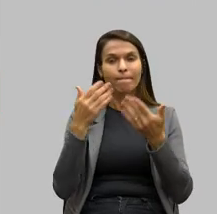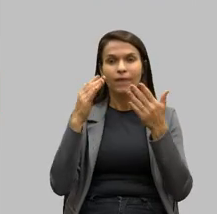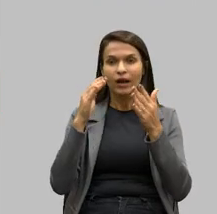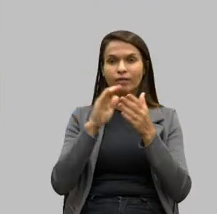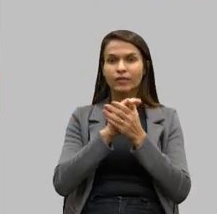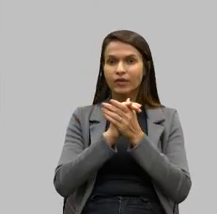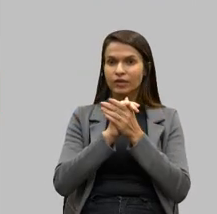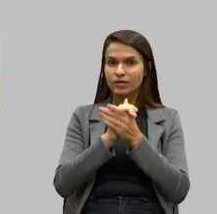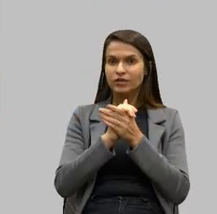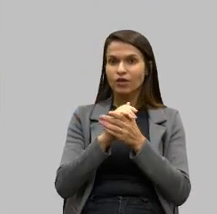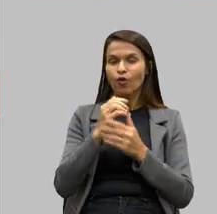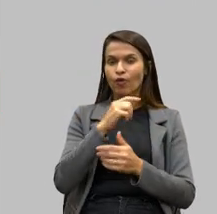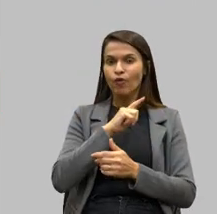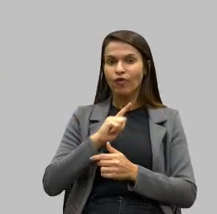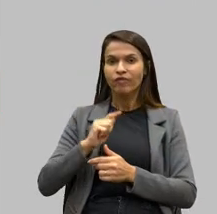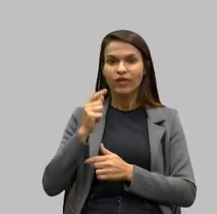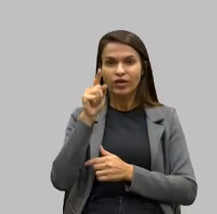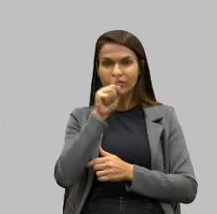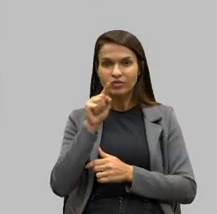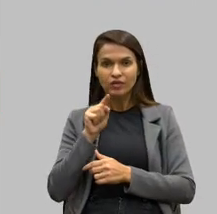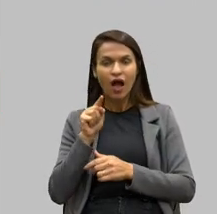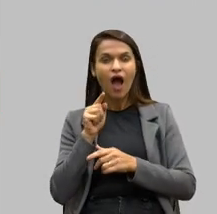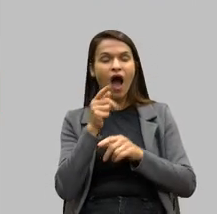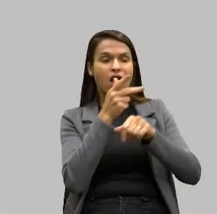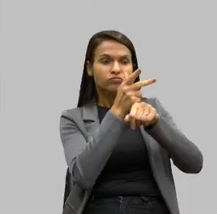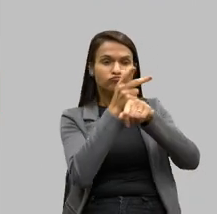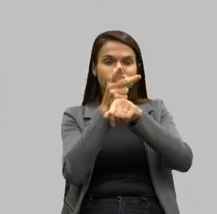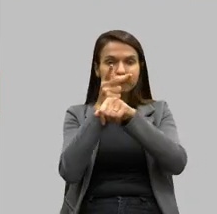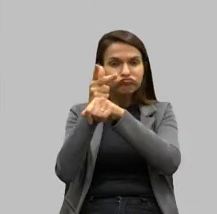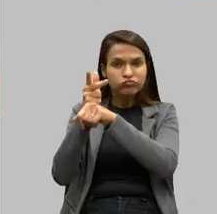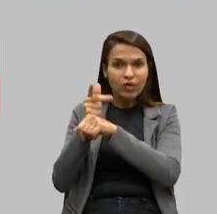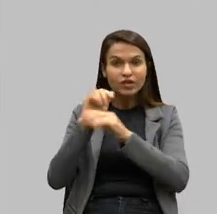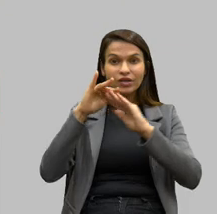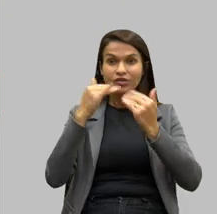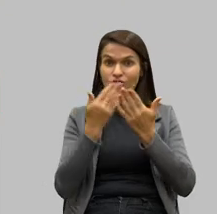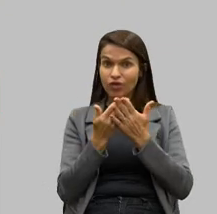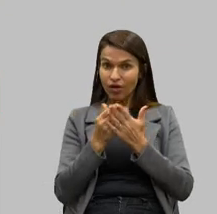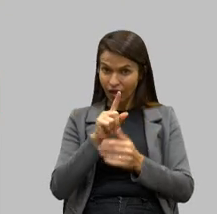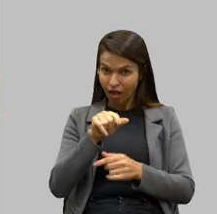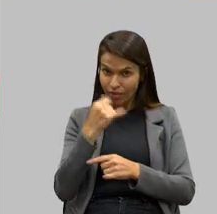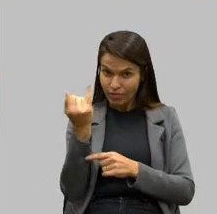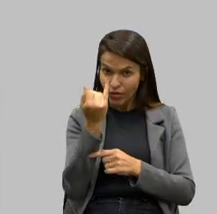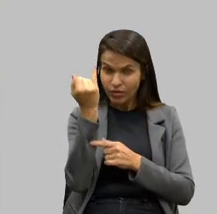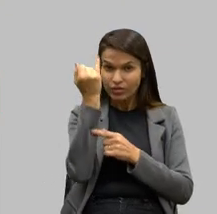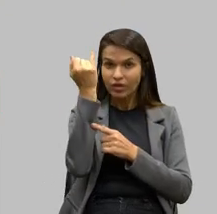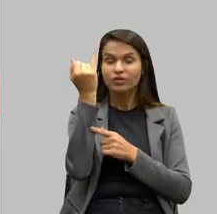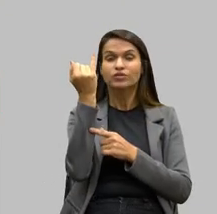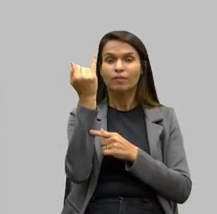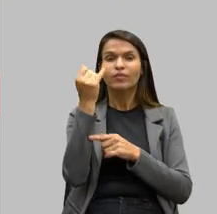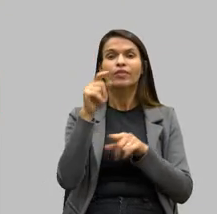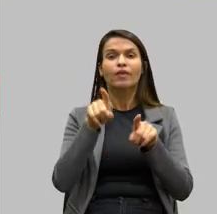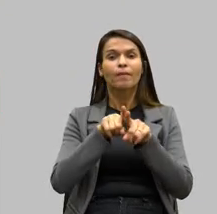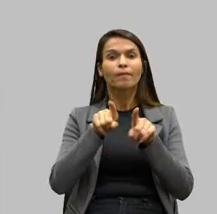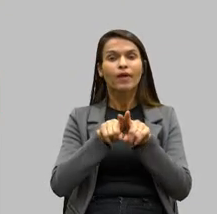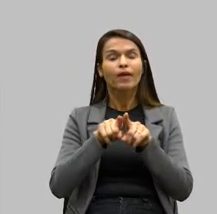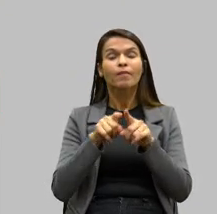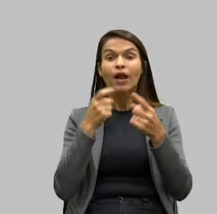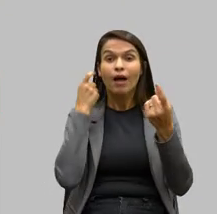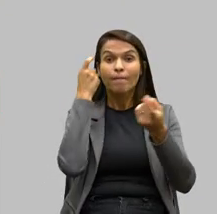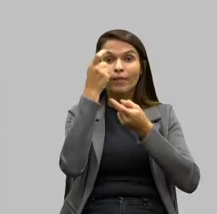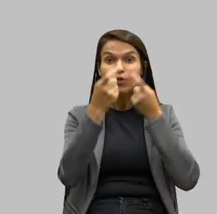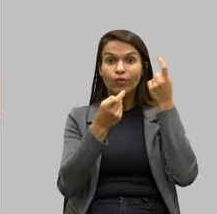pela questão das câmeras nas escolas que são tão importantes pela preocupação com os nossos